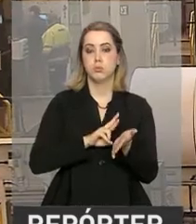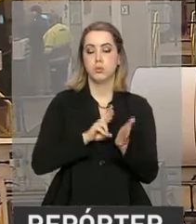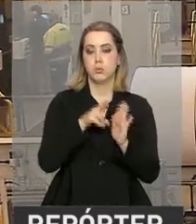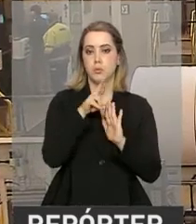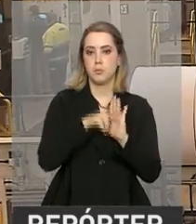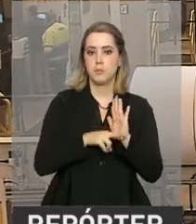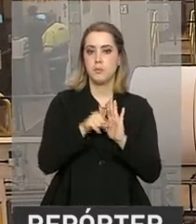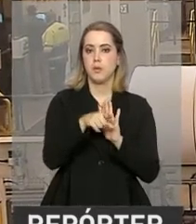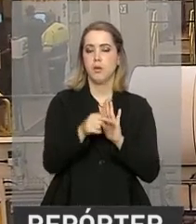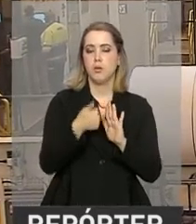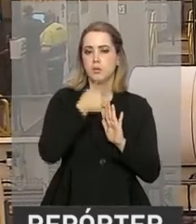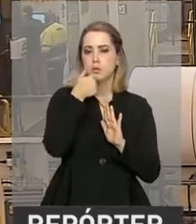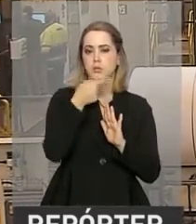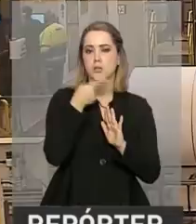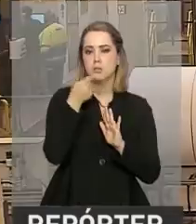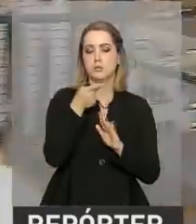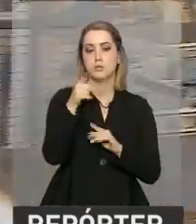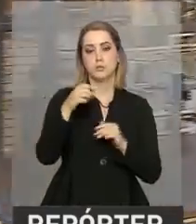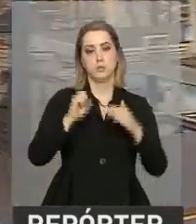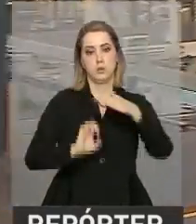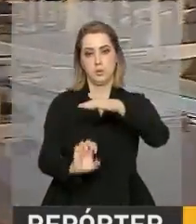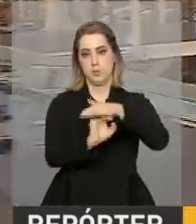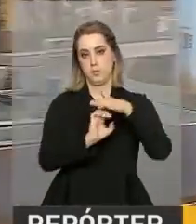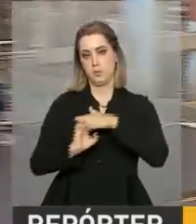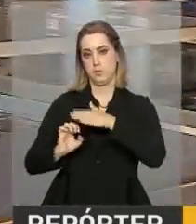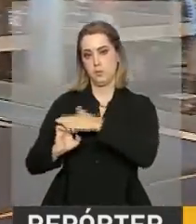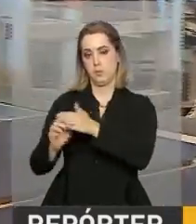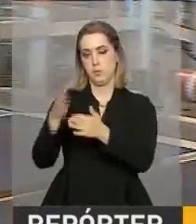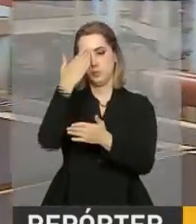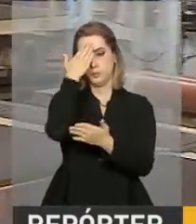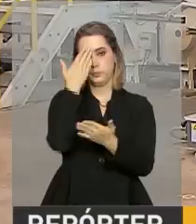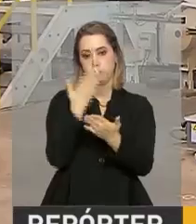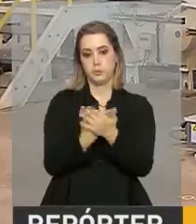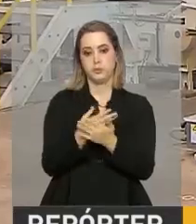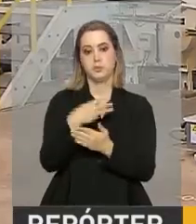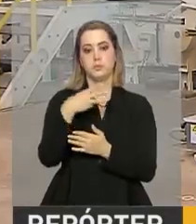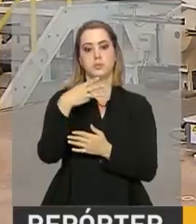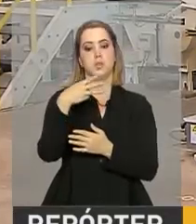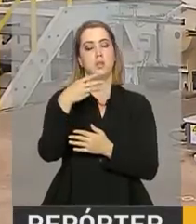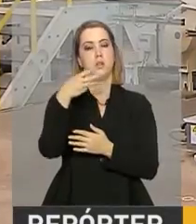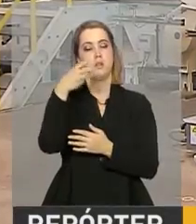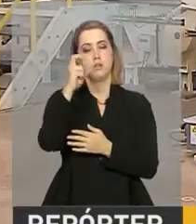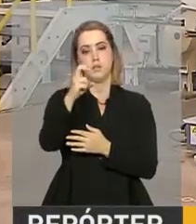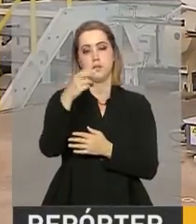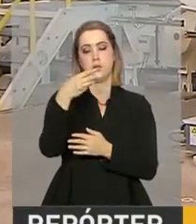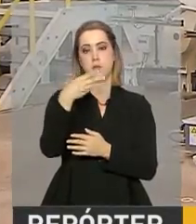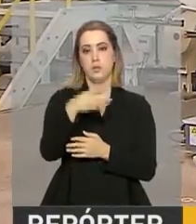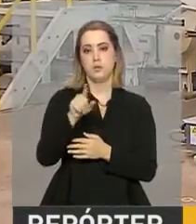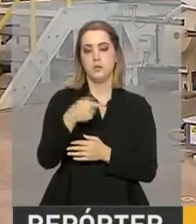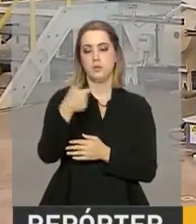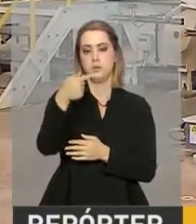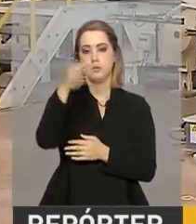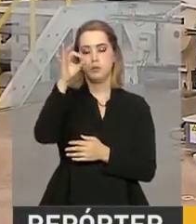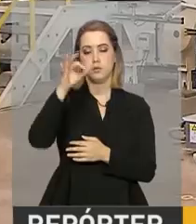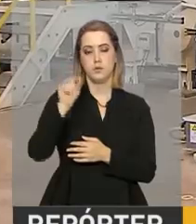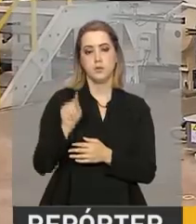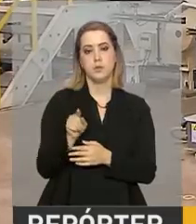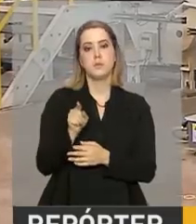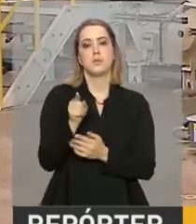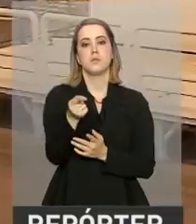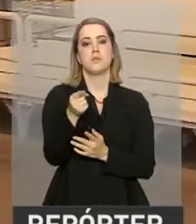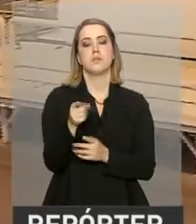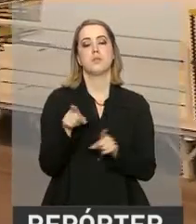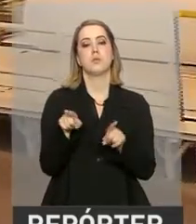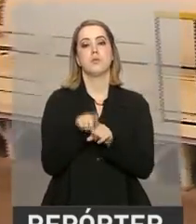empresário industrial subiu para 53,7 pontos em setembro é o quinto mês consecutivo de crescimento do